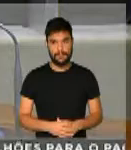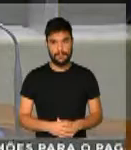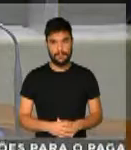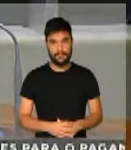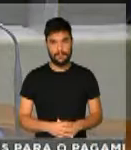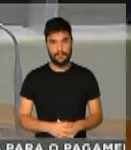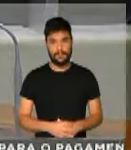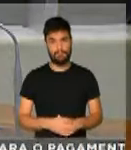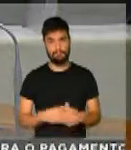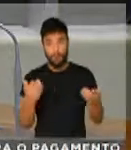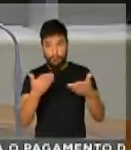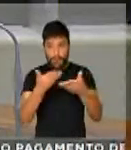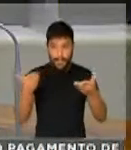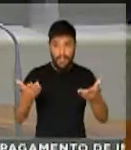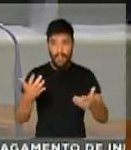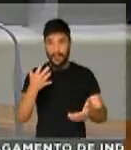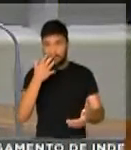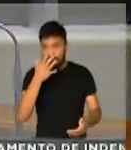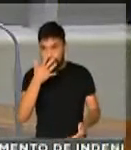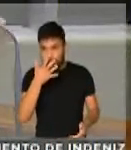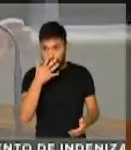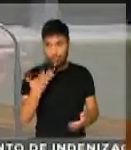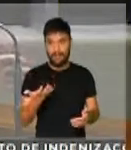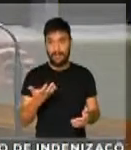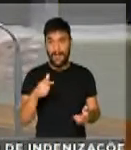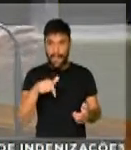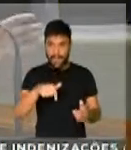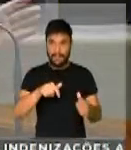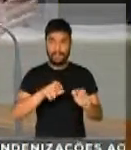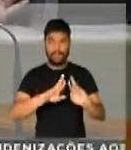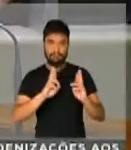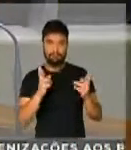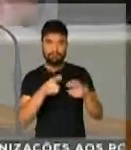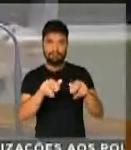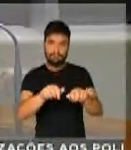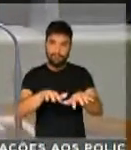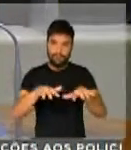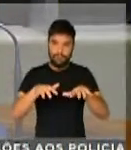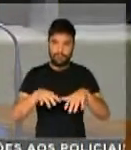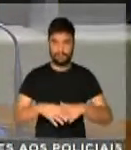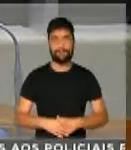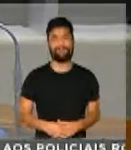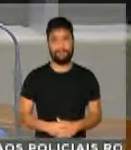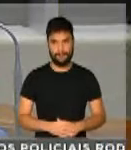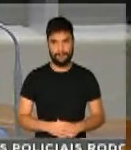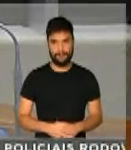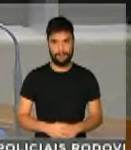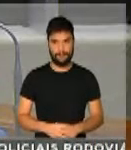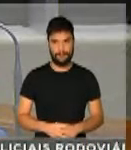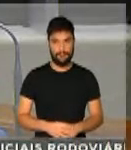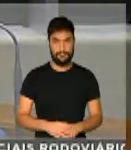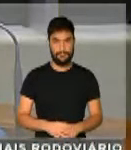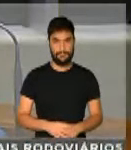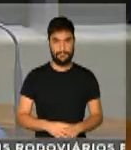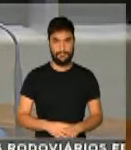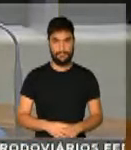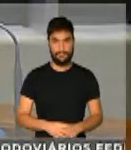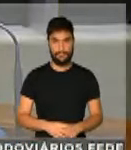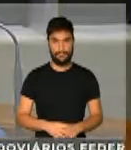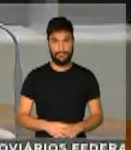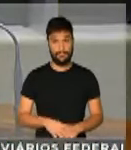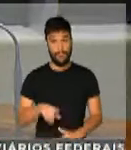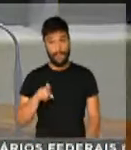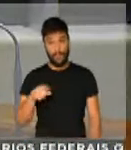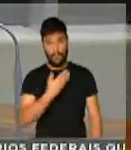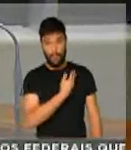e todos que acompanham a sessão nesse exato momento.